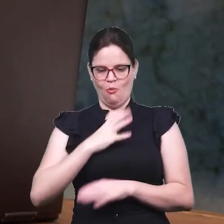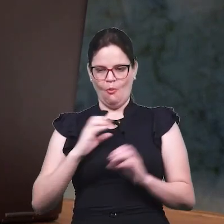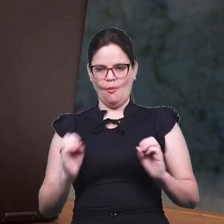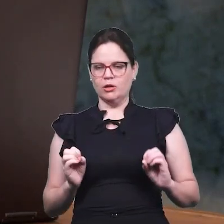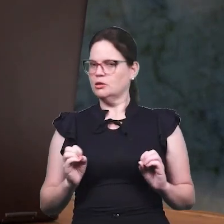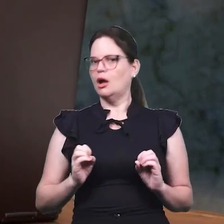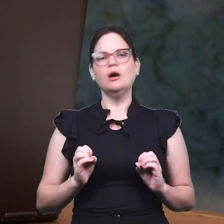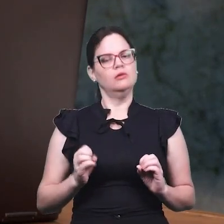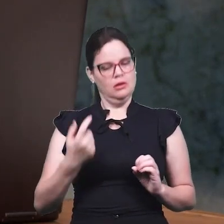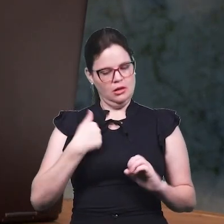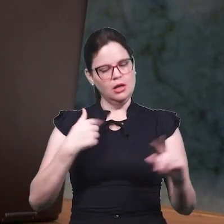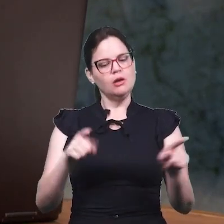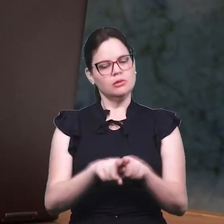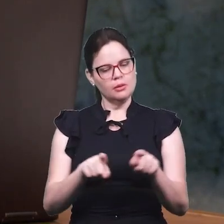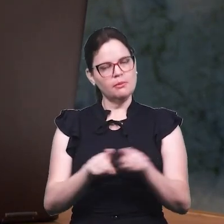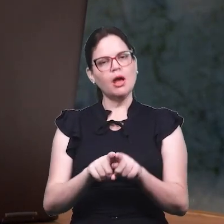também.